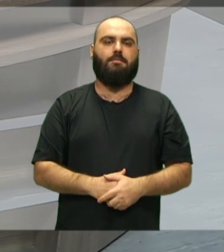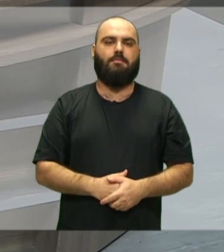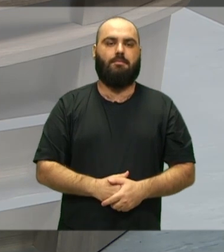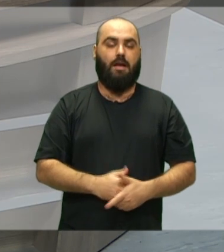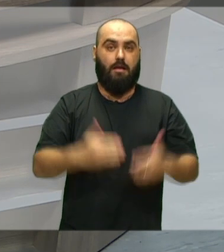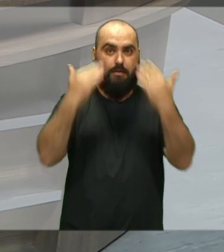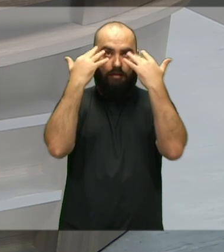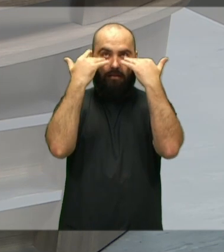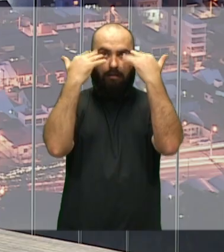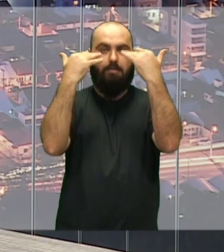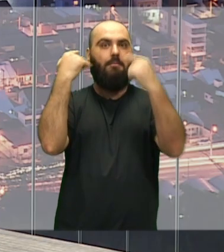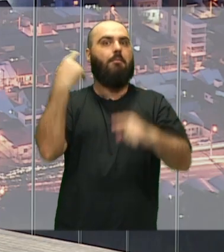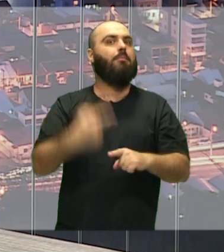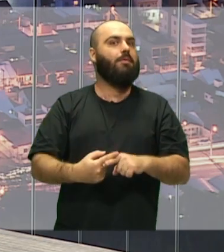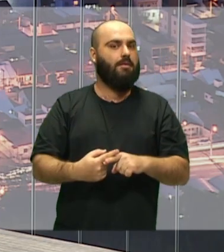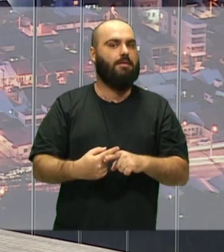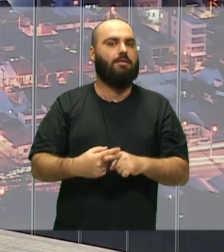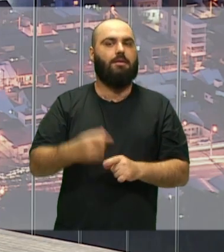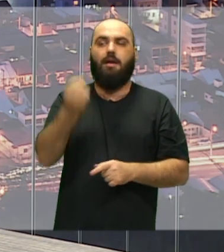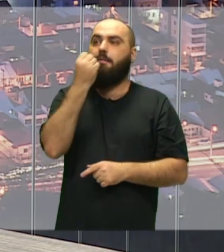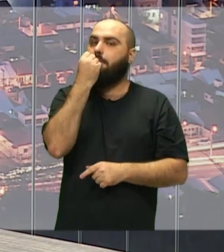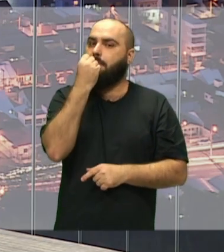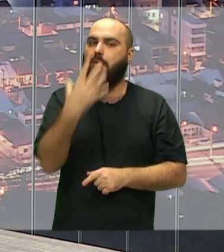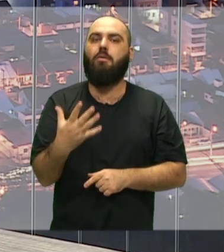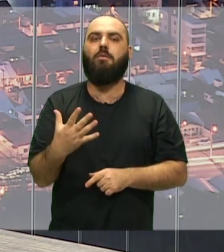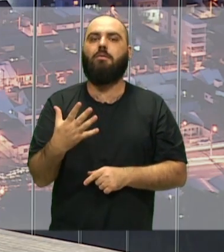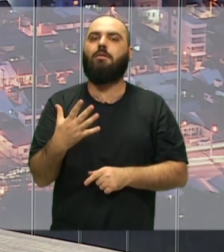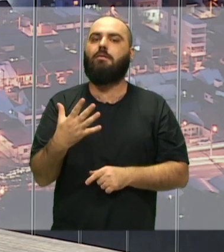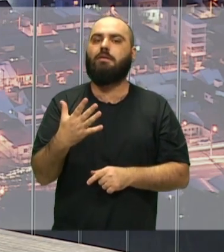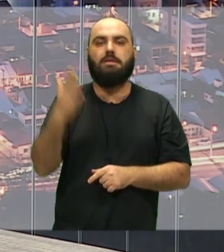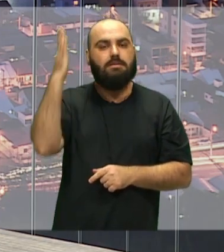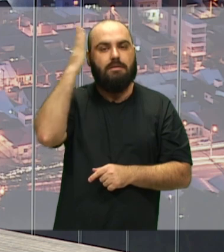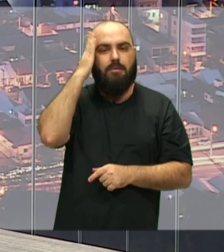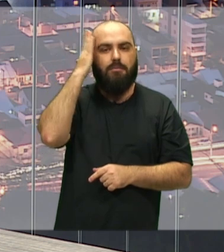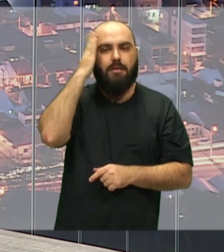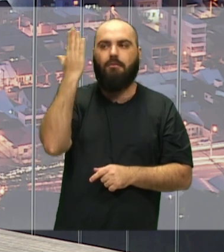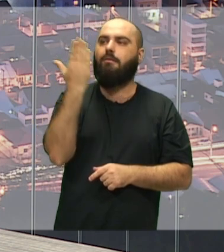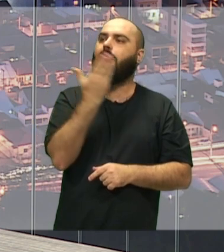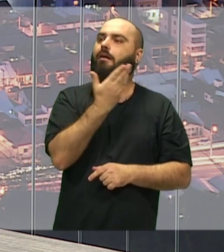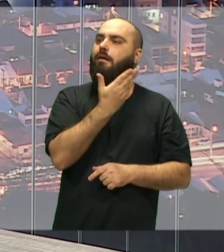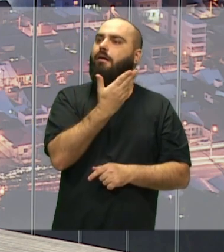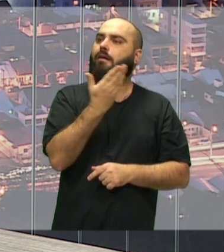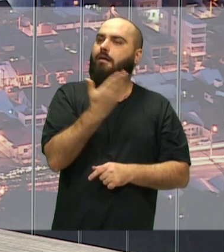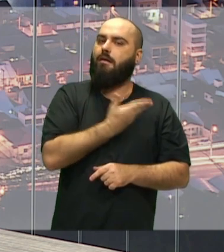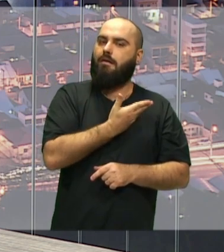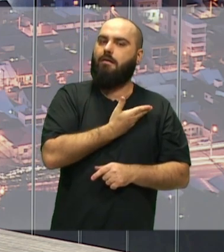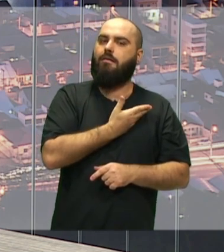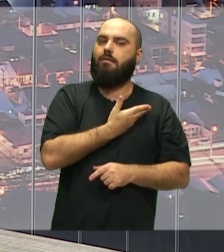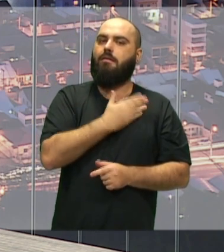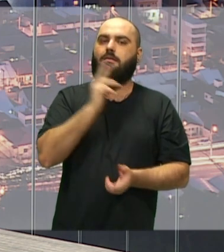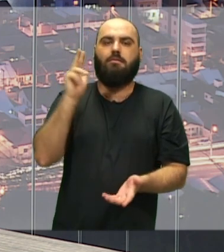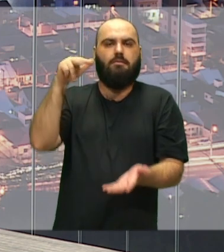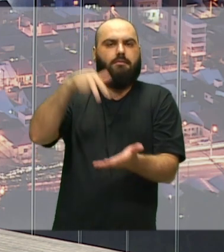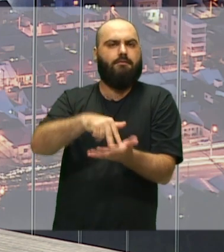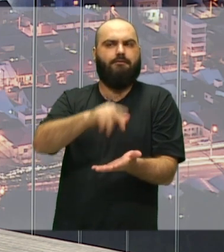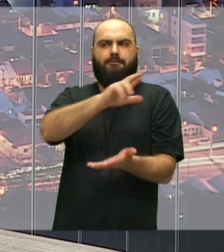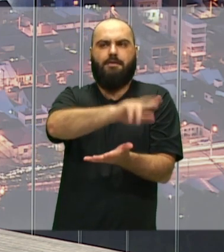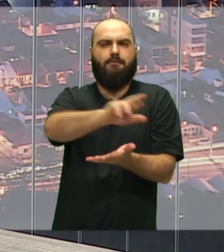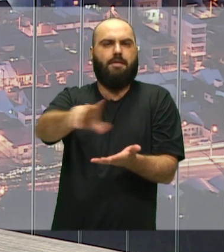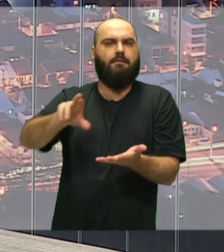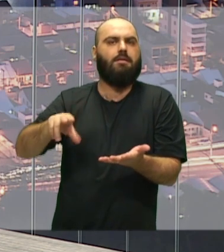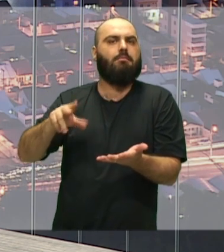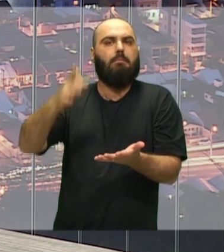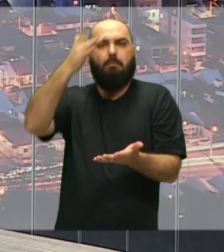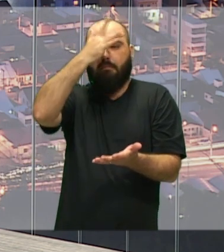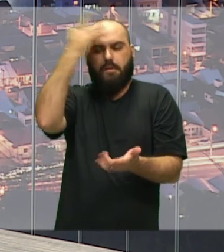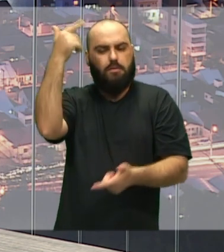nos olhos, é porque é muito bom a gente saber que tem um colega nosso, né, assim como tantos outros aqui na casa, que são